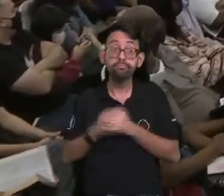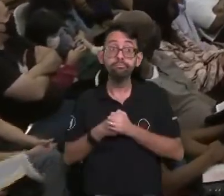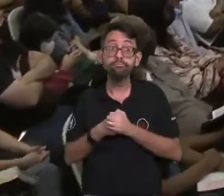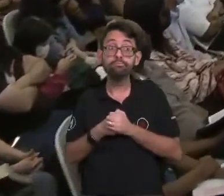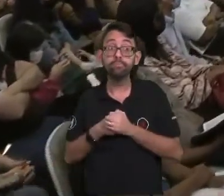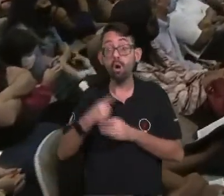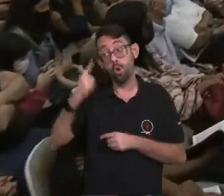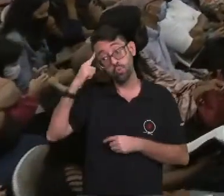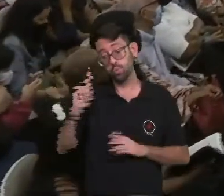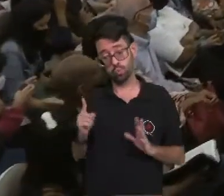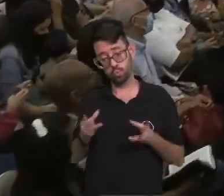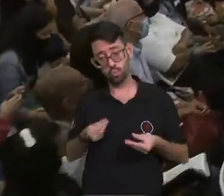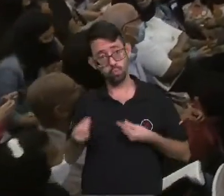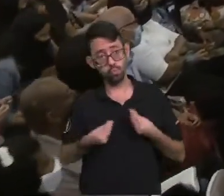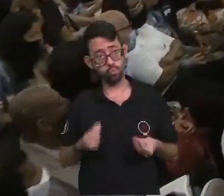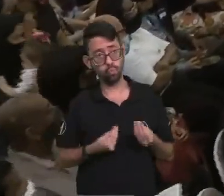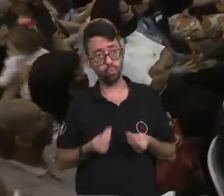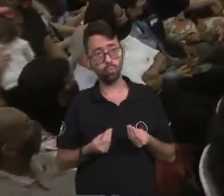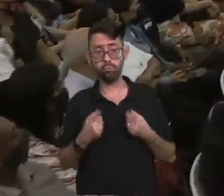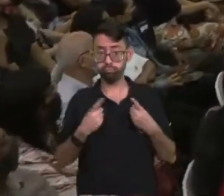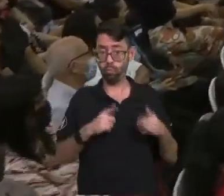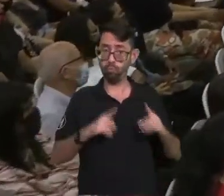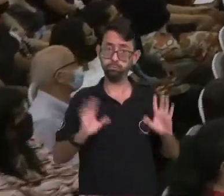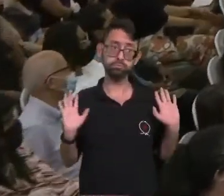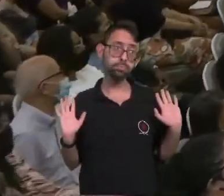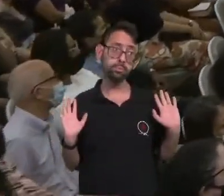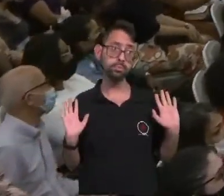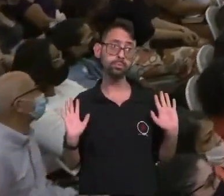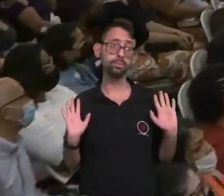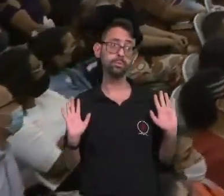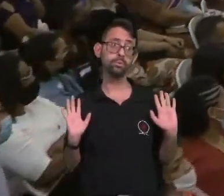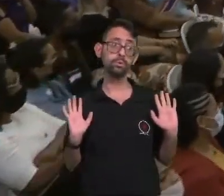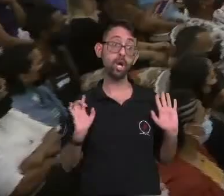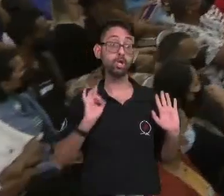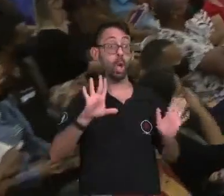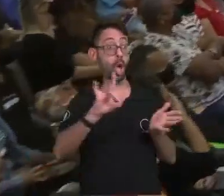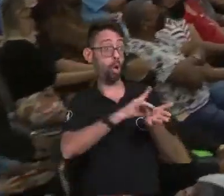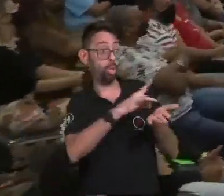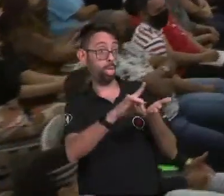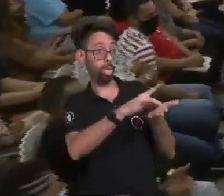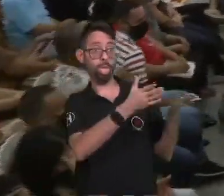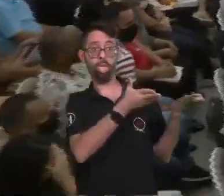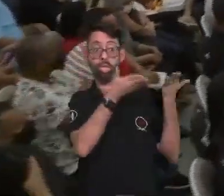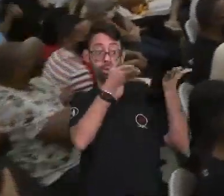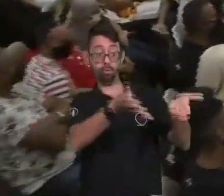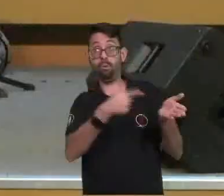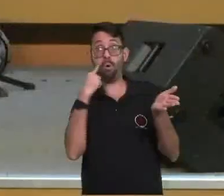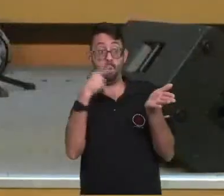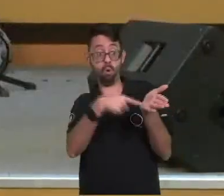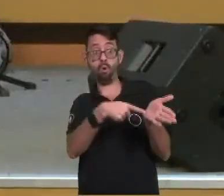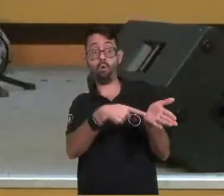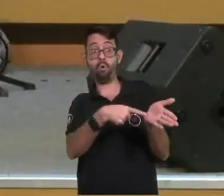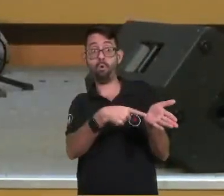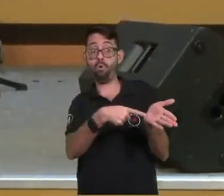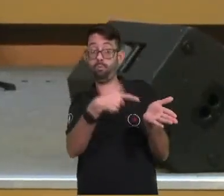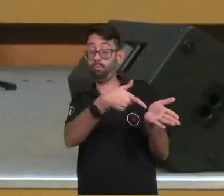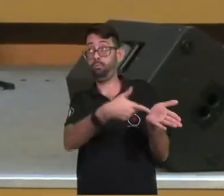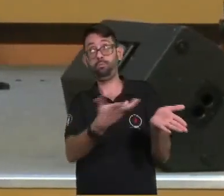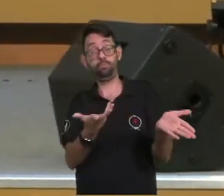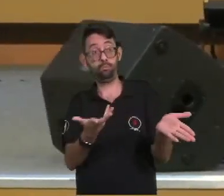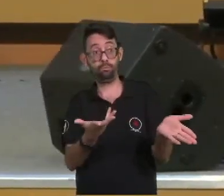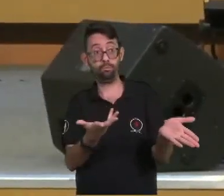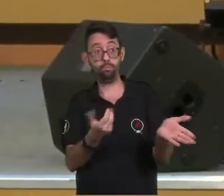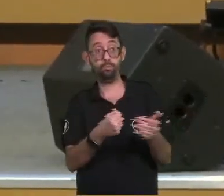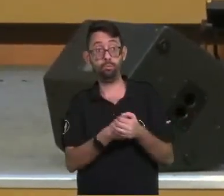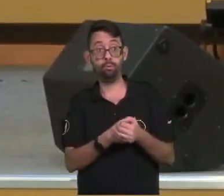eu não deixo isso barato. Eu ia falar assim, já para botar o Senaqueribe numa enrascada. Eu sei que quando